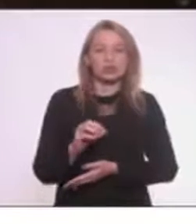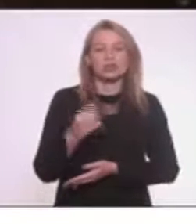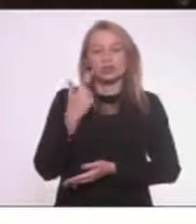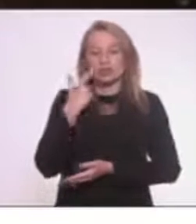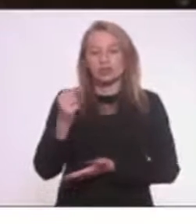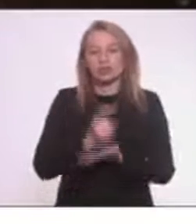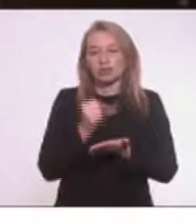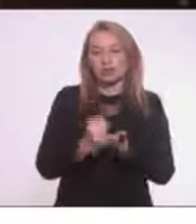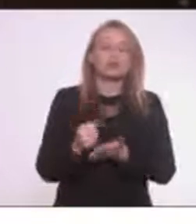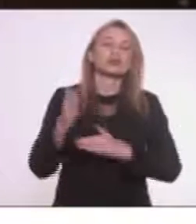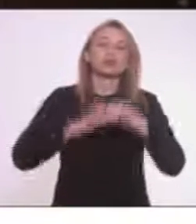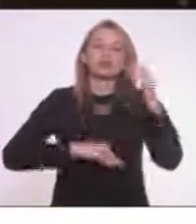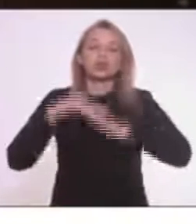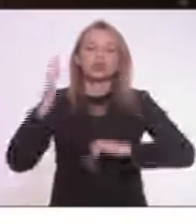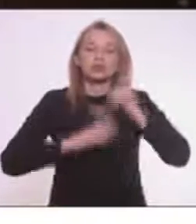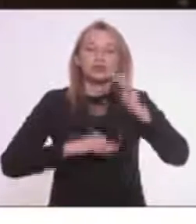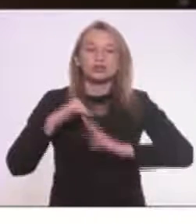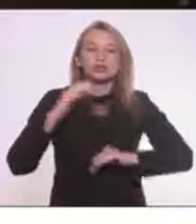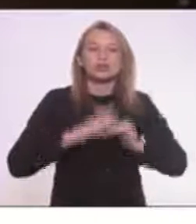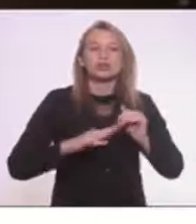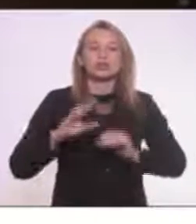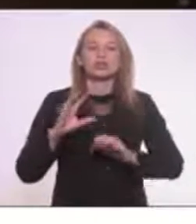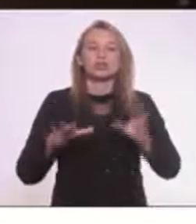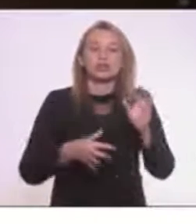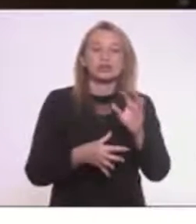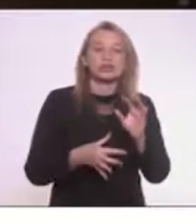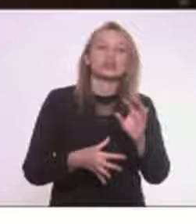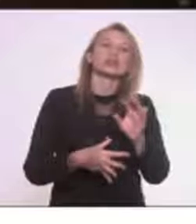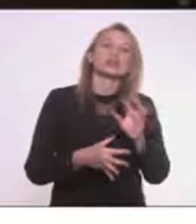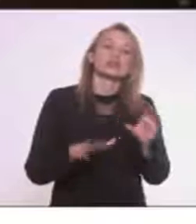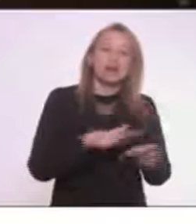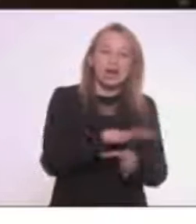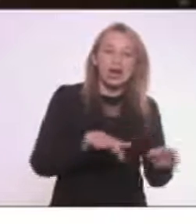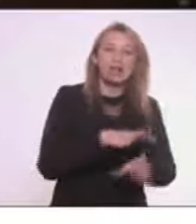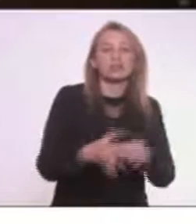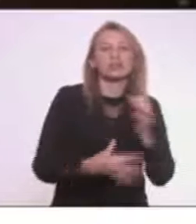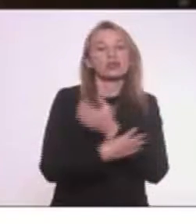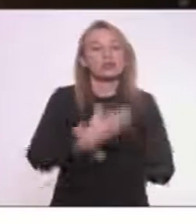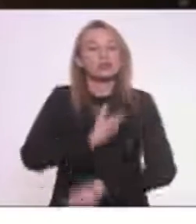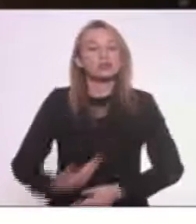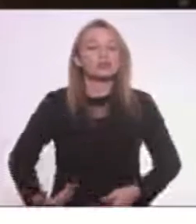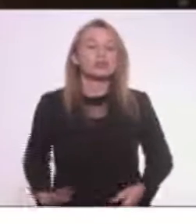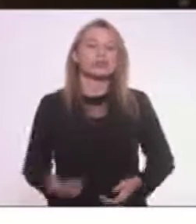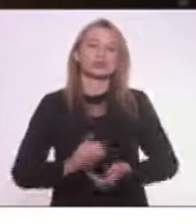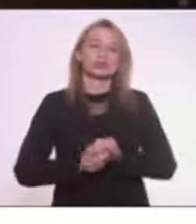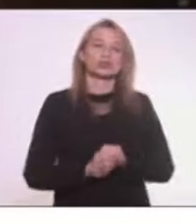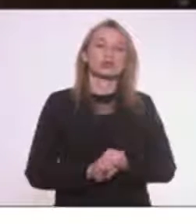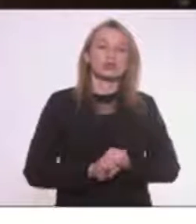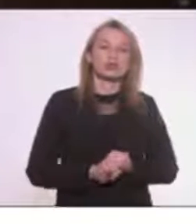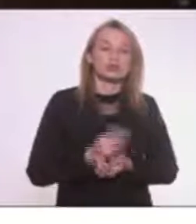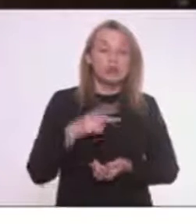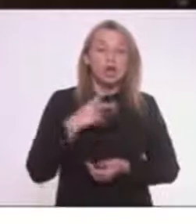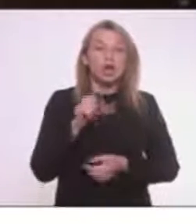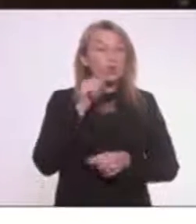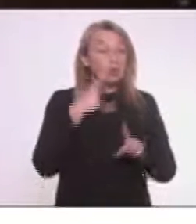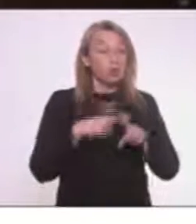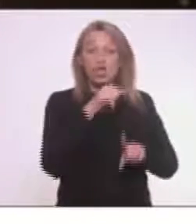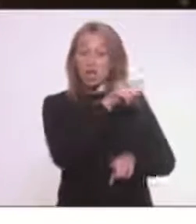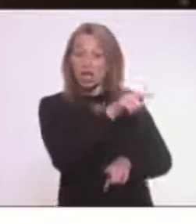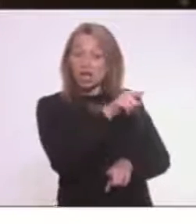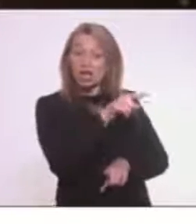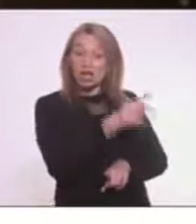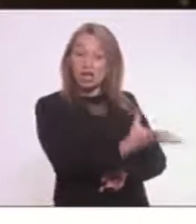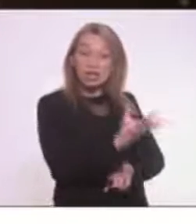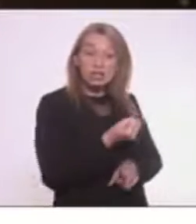contratação de profissionais da reserva da área de segurança pública, foi abortado, porque ele recebeu uma